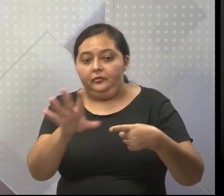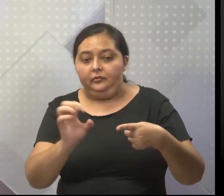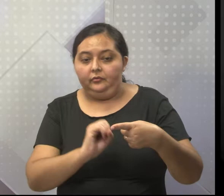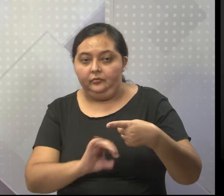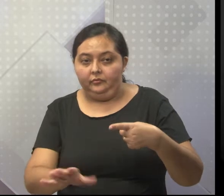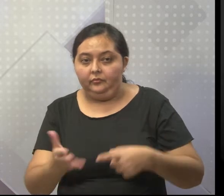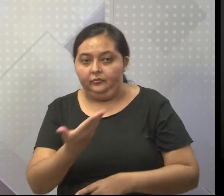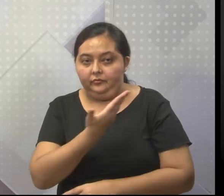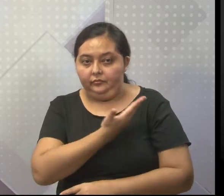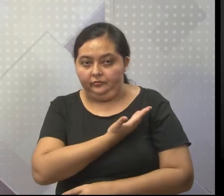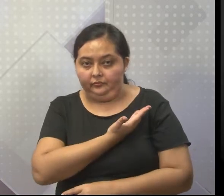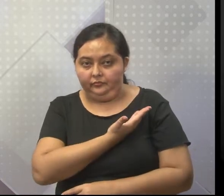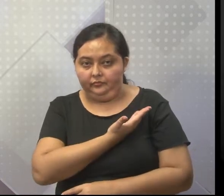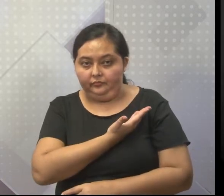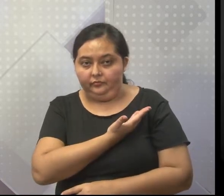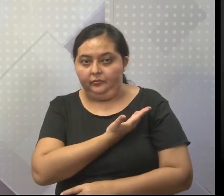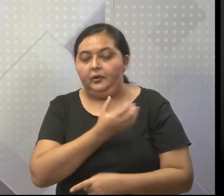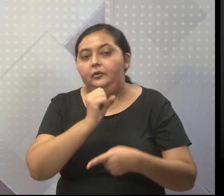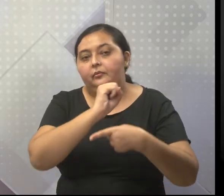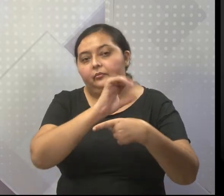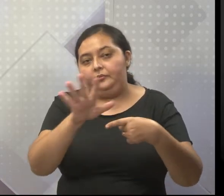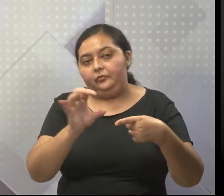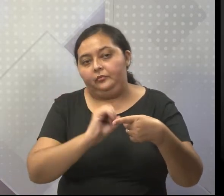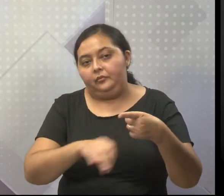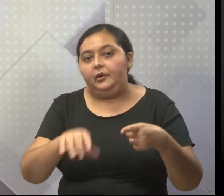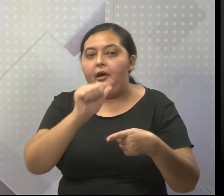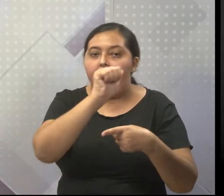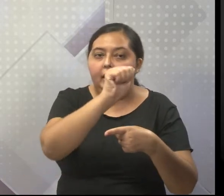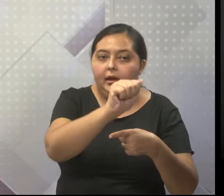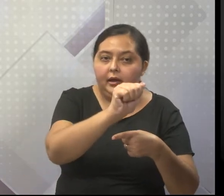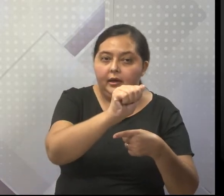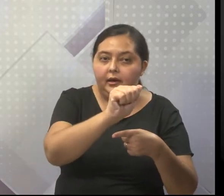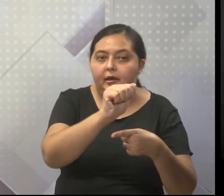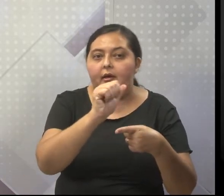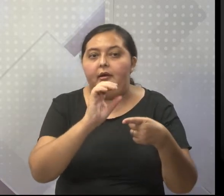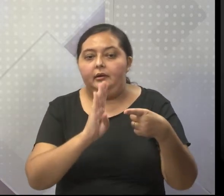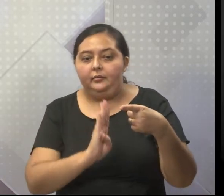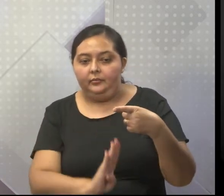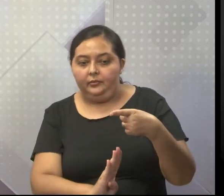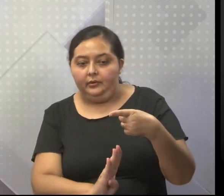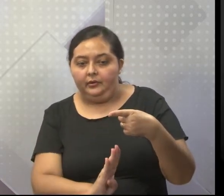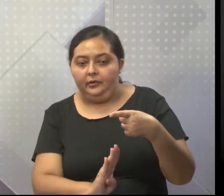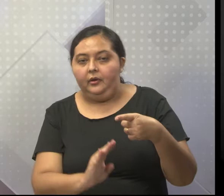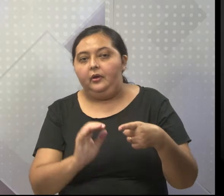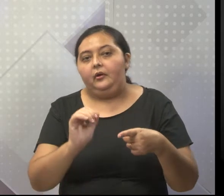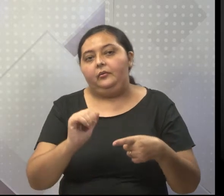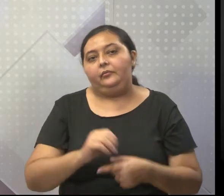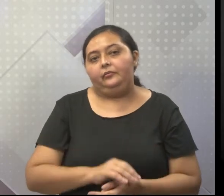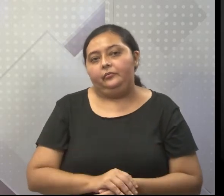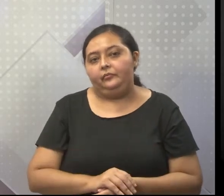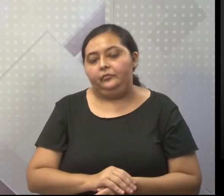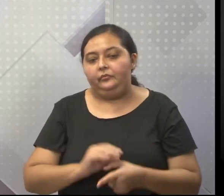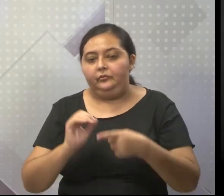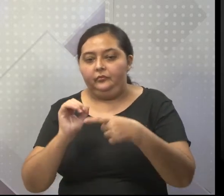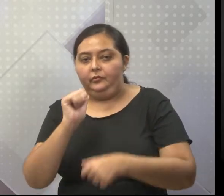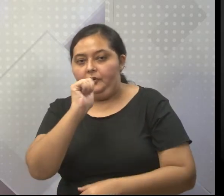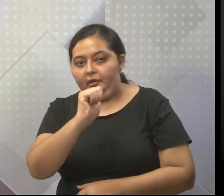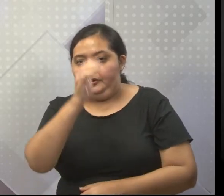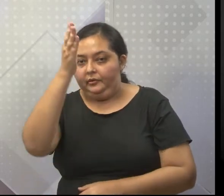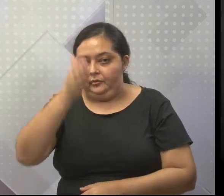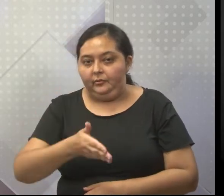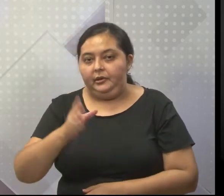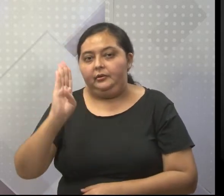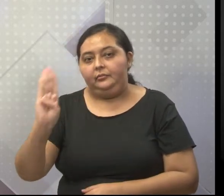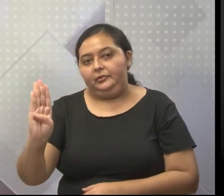aí, você posso representar a fração A, dois pontinhos B, ou A, essa barrazinha e o B, que muitas vezes